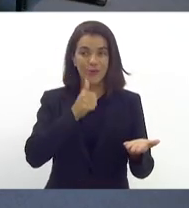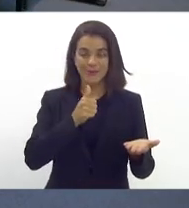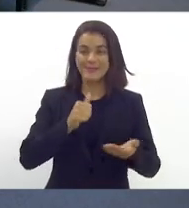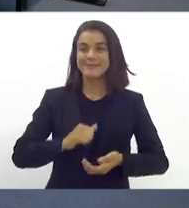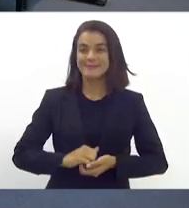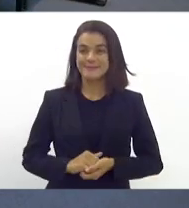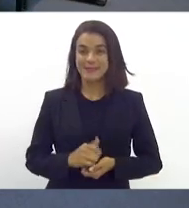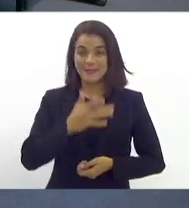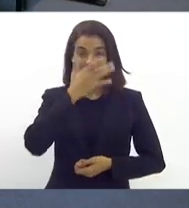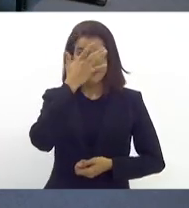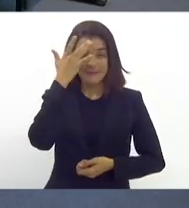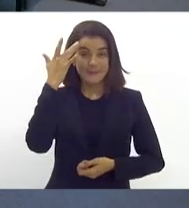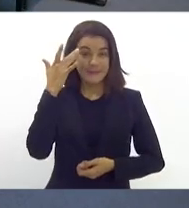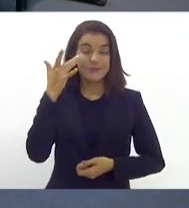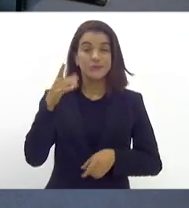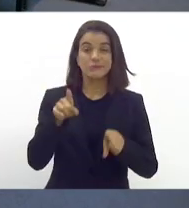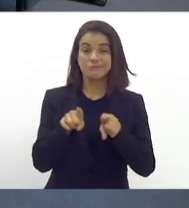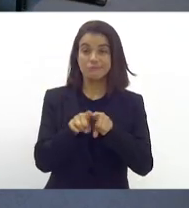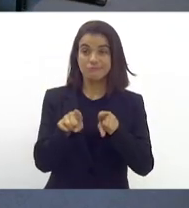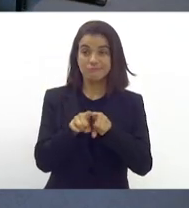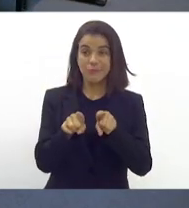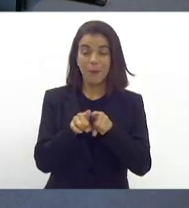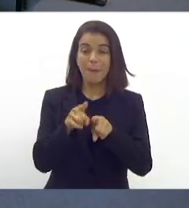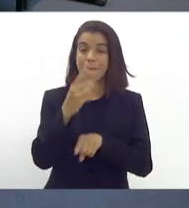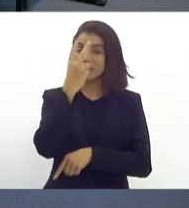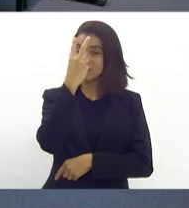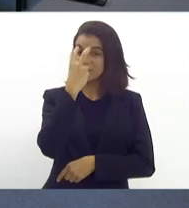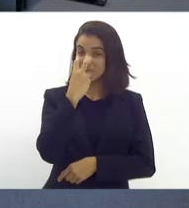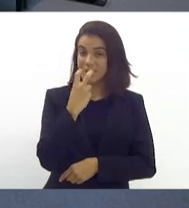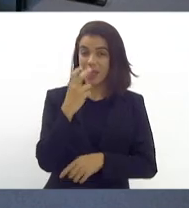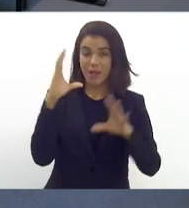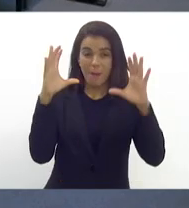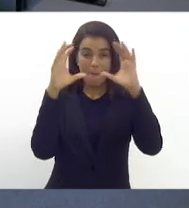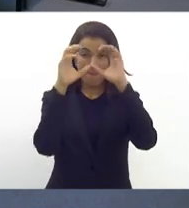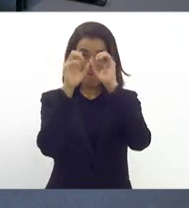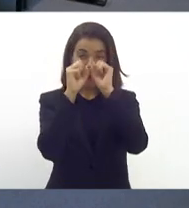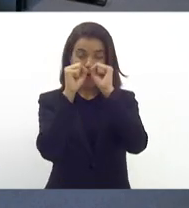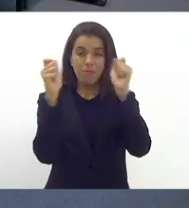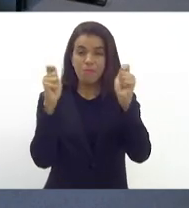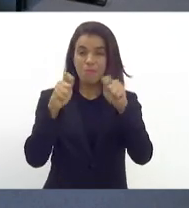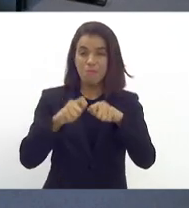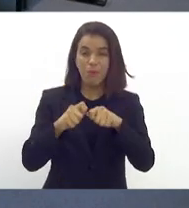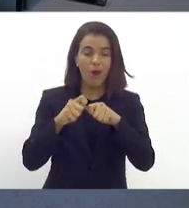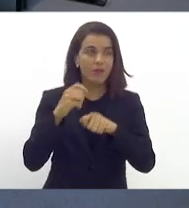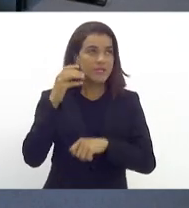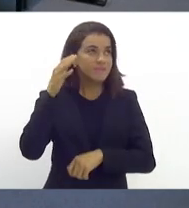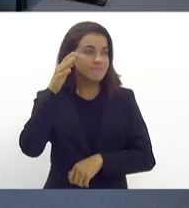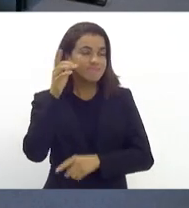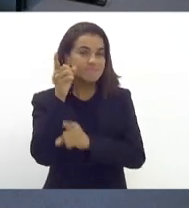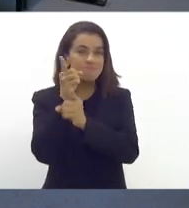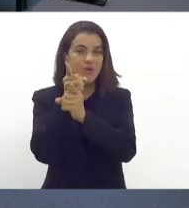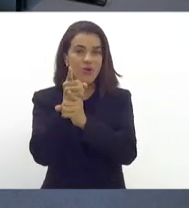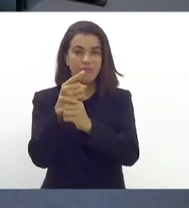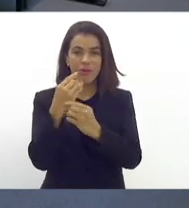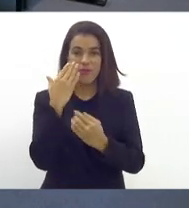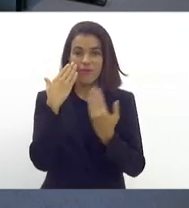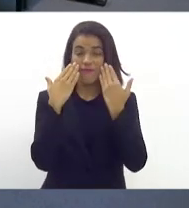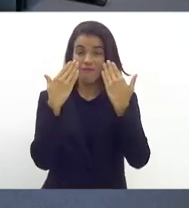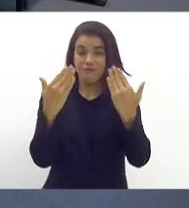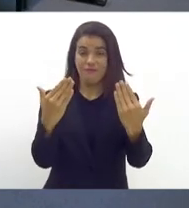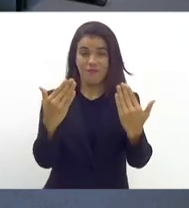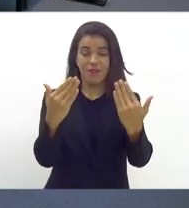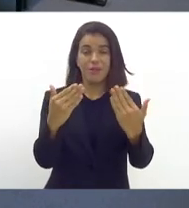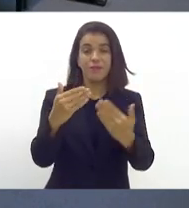as pessoas também com deficiência visual Ou baixa visão possam localizar a gente tá aqui na frente do auditório no